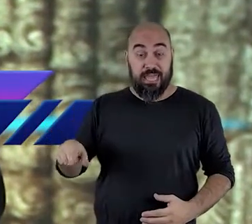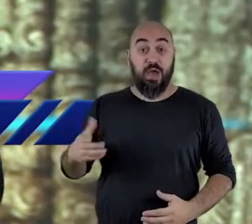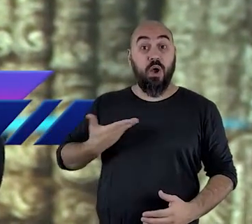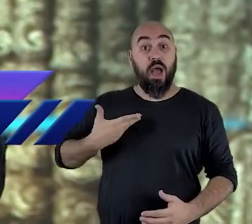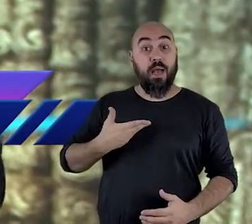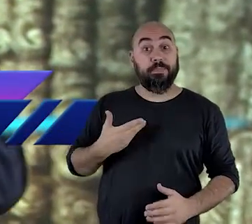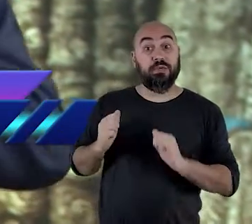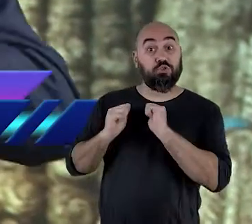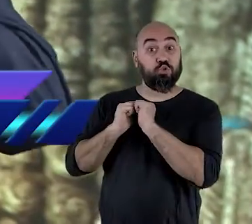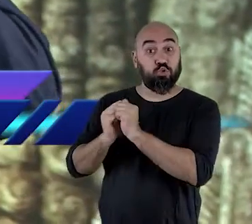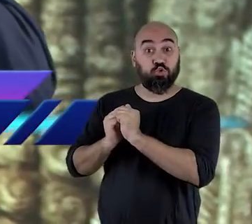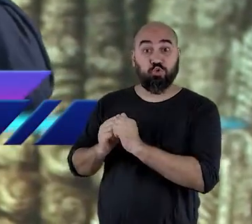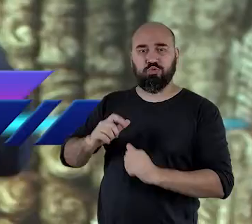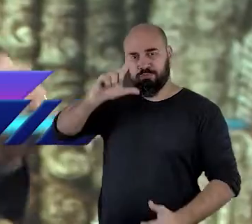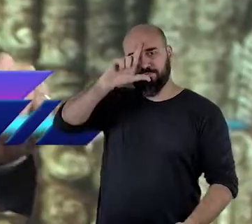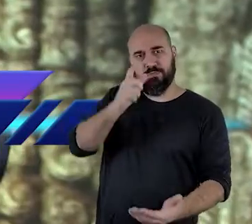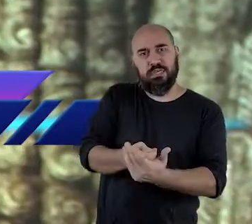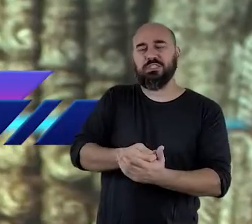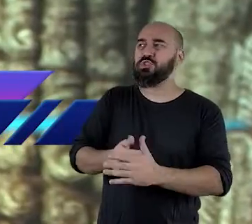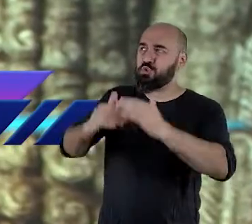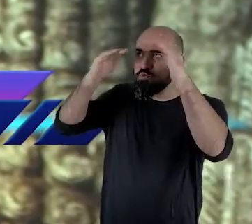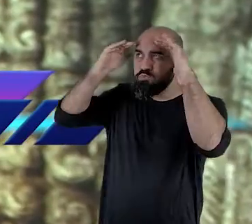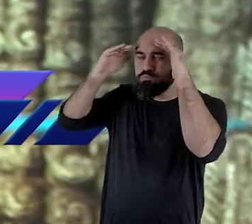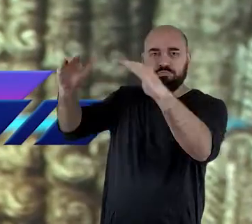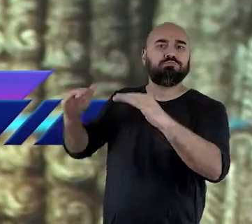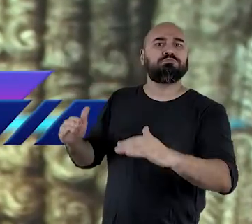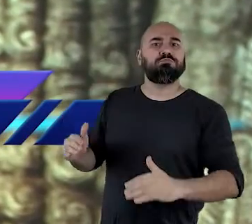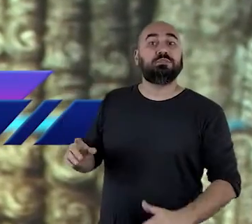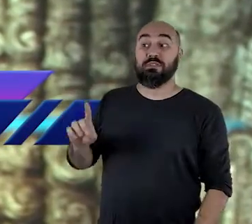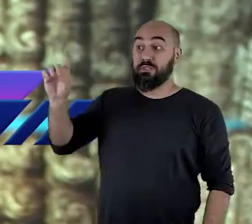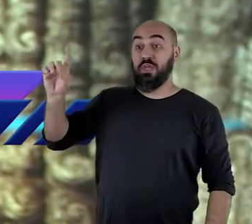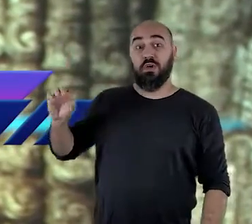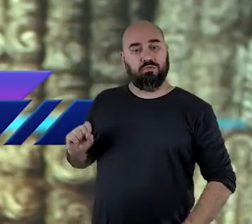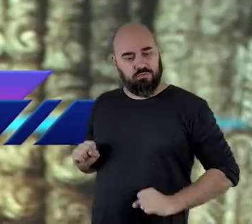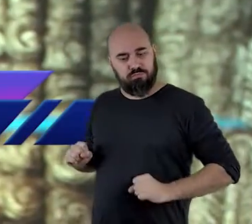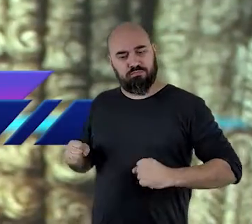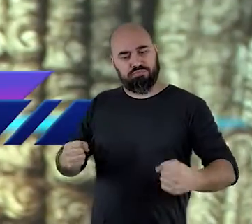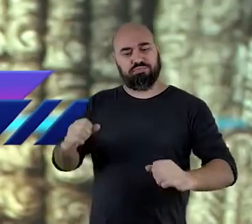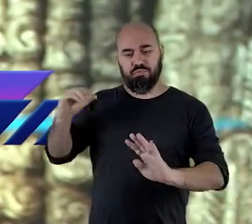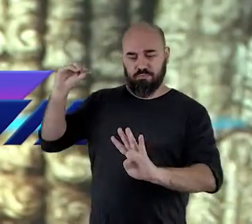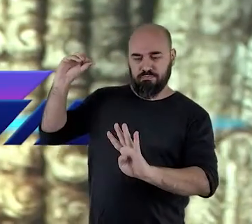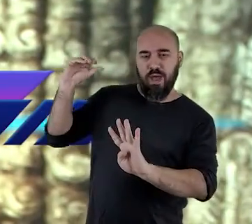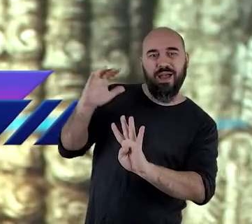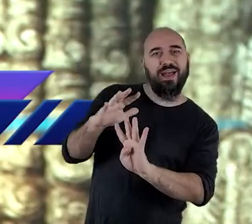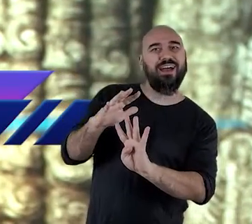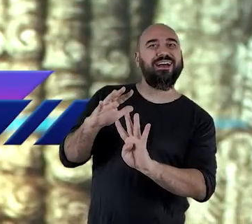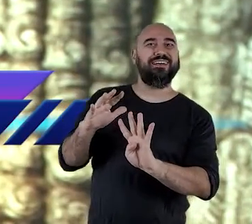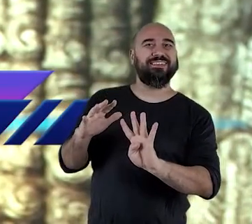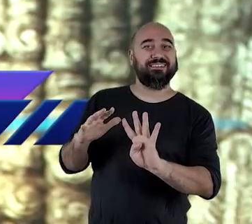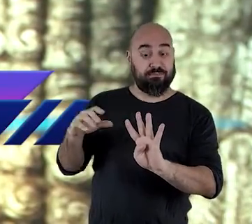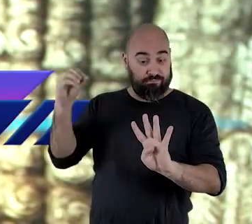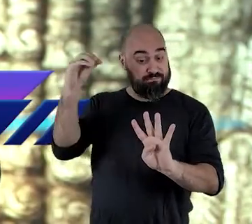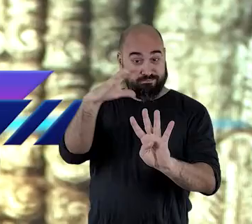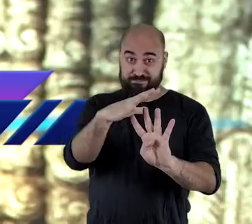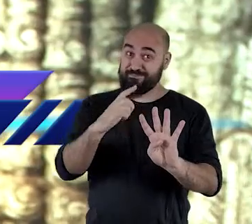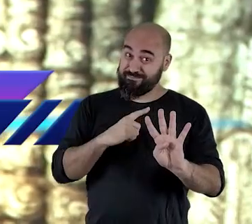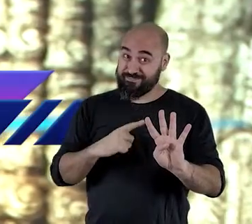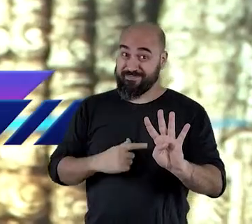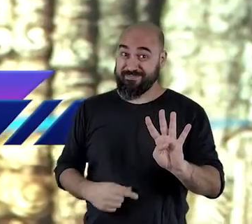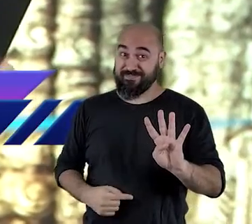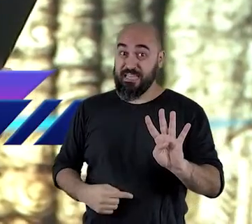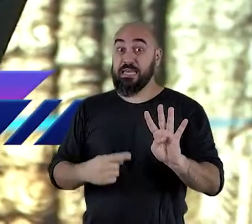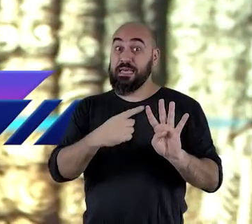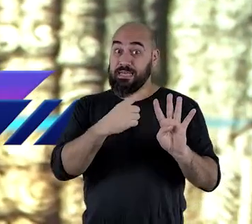amigos decidiram que obedeceriam ao Senhor, Deus se propôs a abençoá-los. Daniel foi em busca